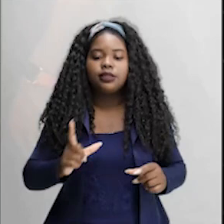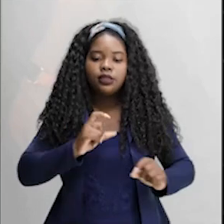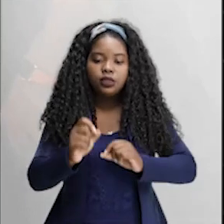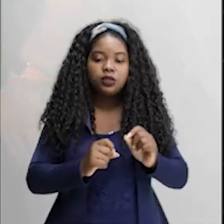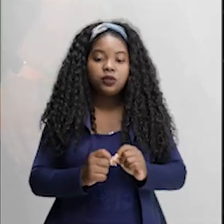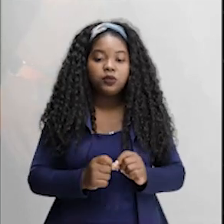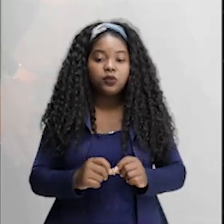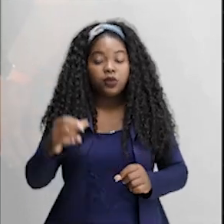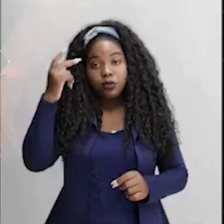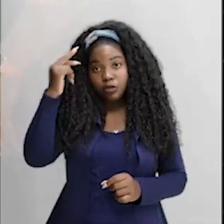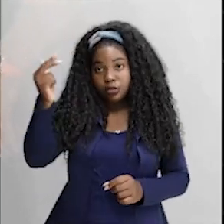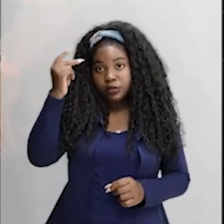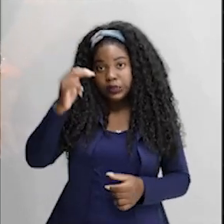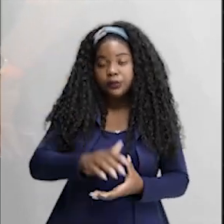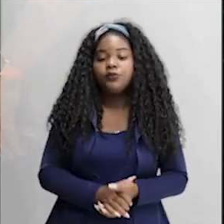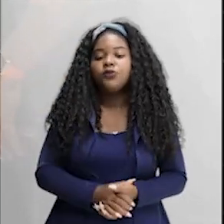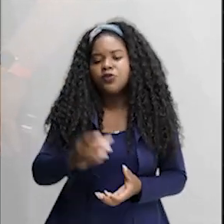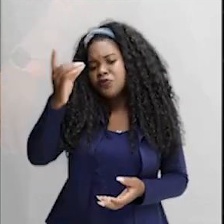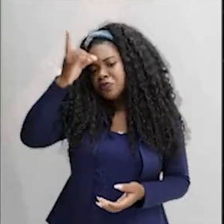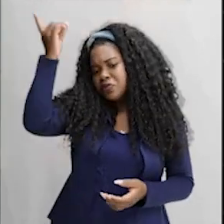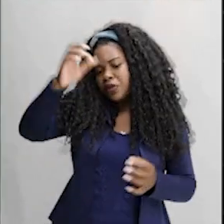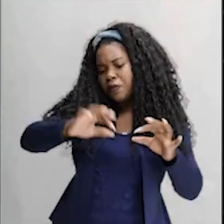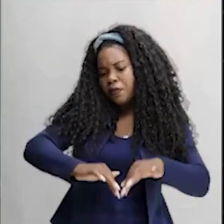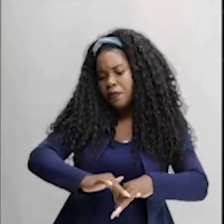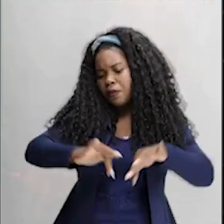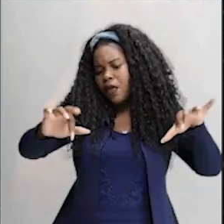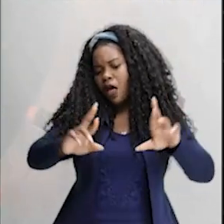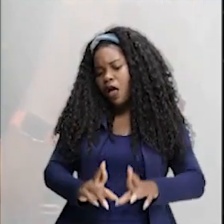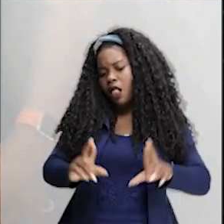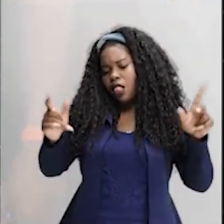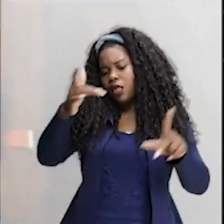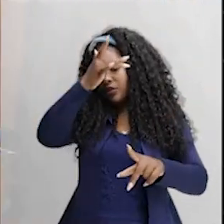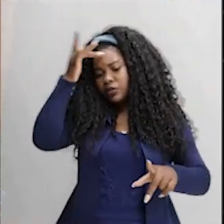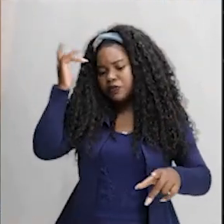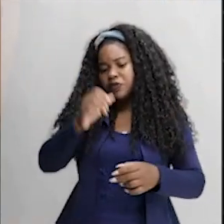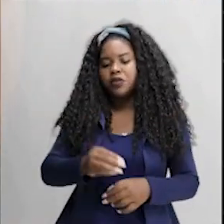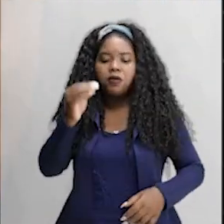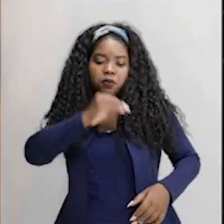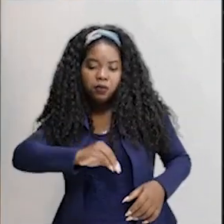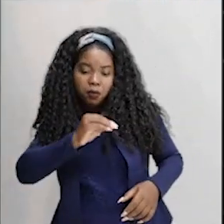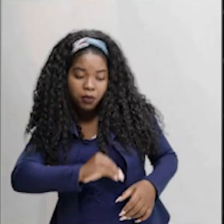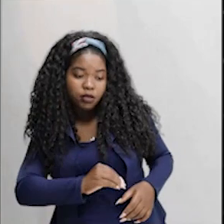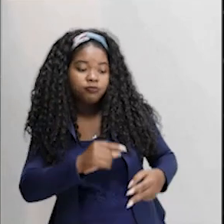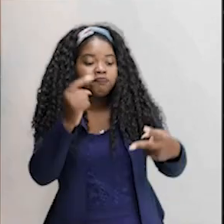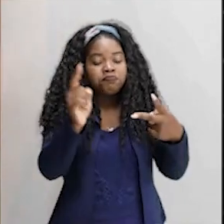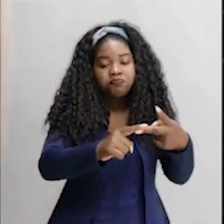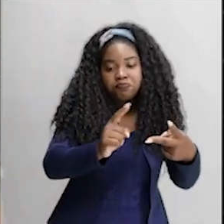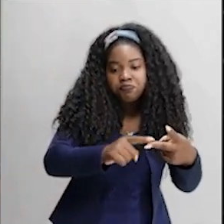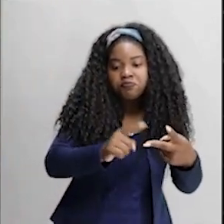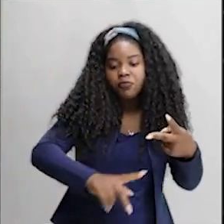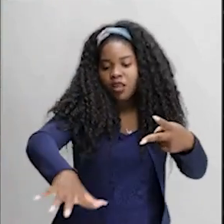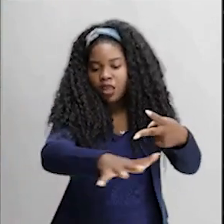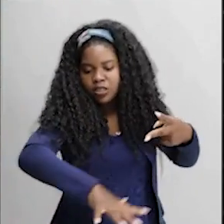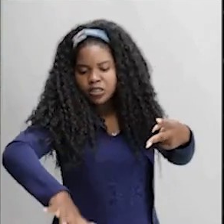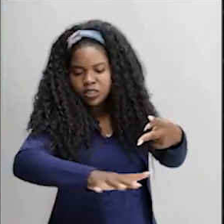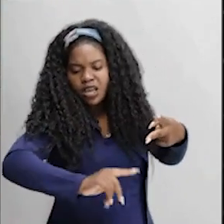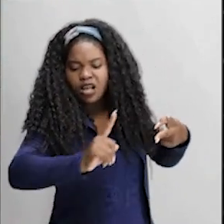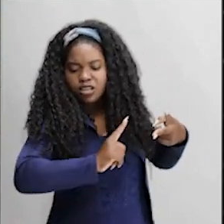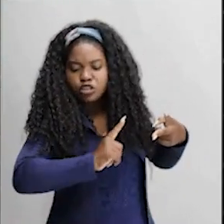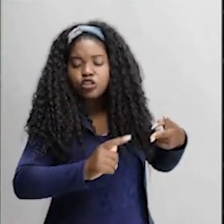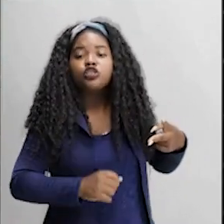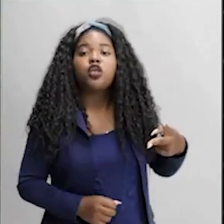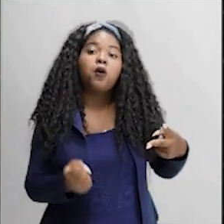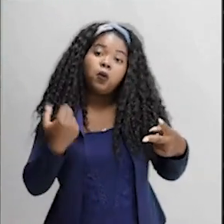momento histórico, foi inventado para diferenciar as pessoas a partir de renda, a partir da posse da terra, ou a partir mesmo